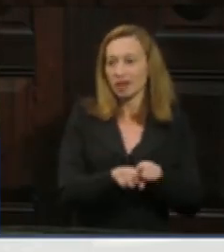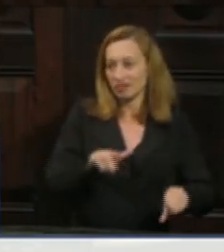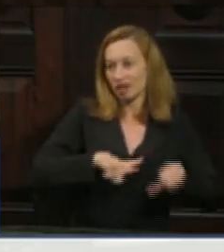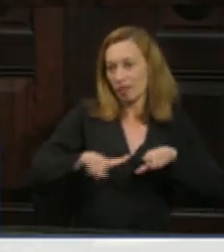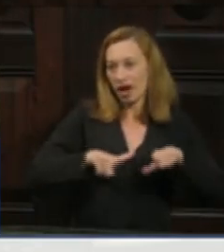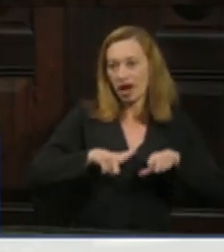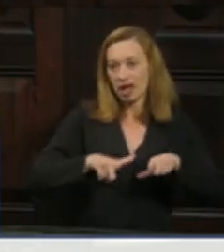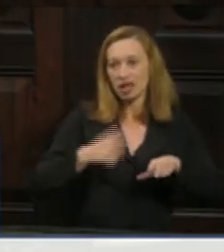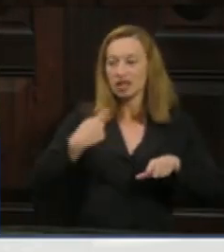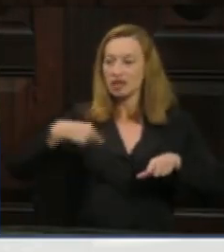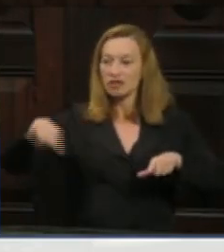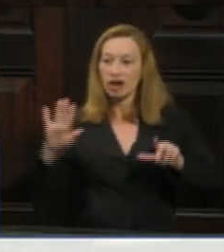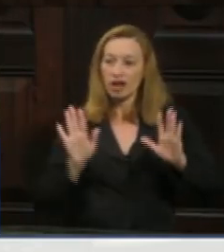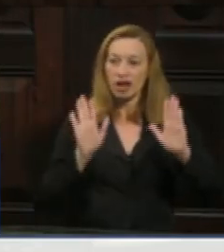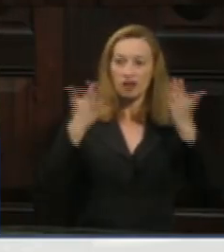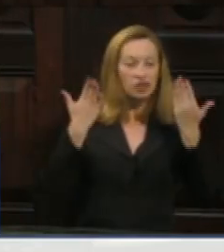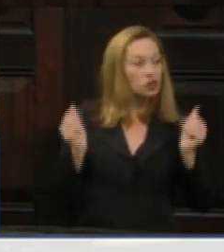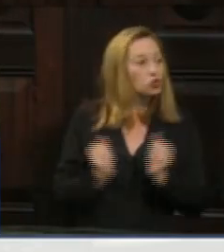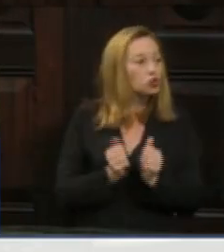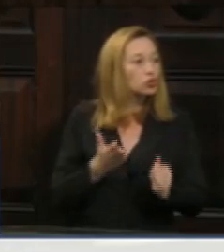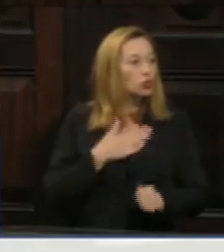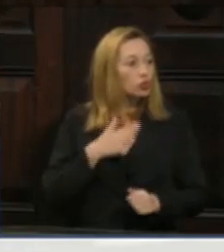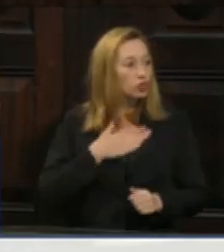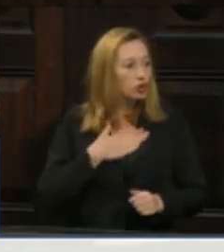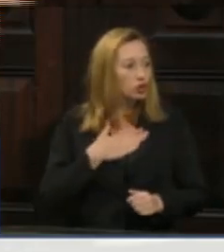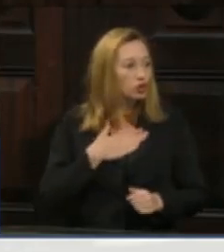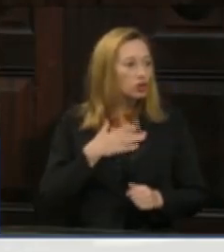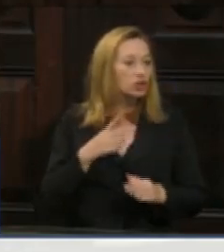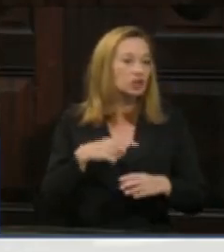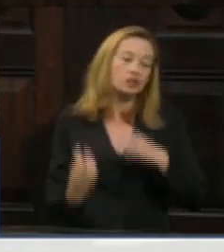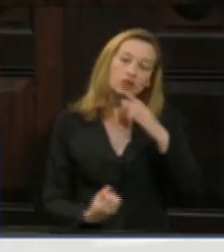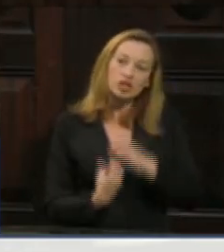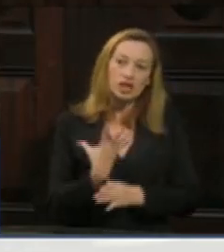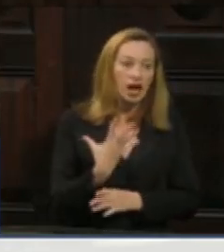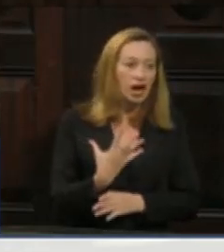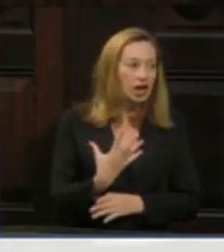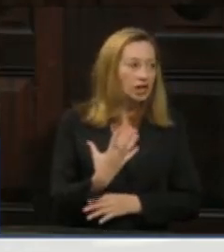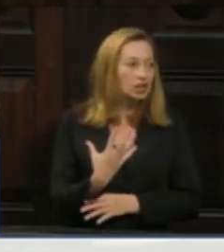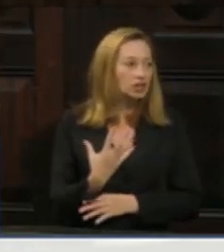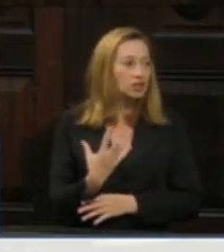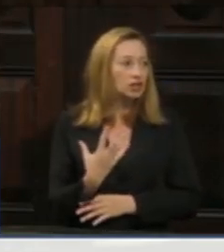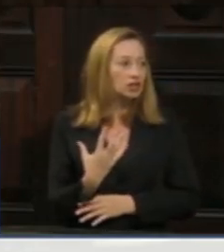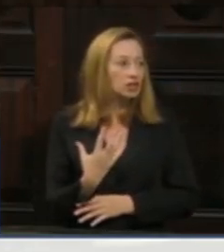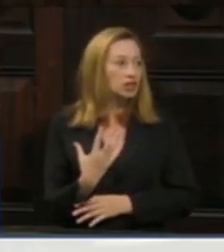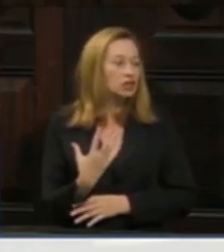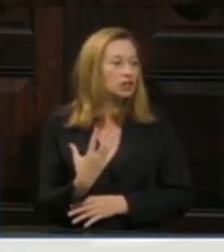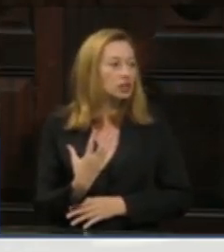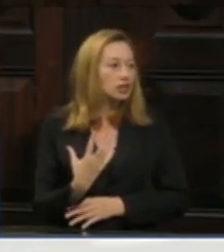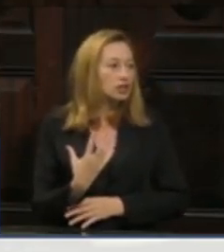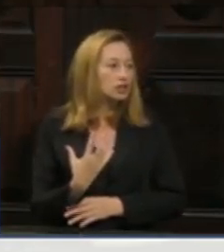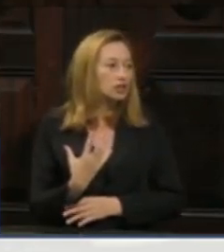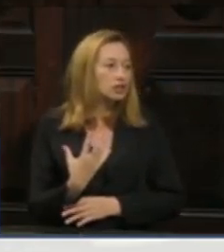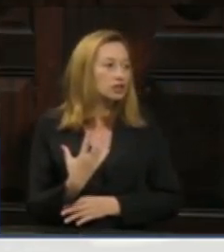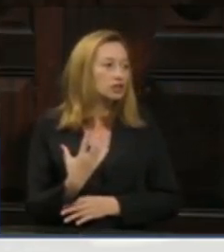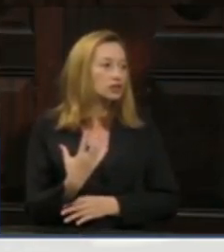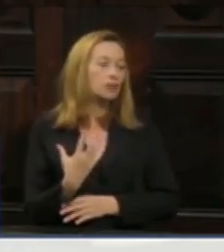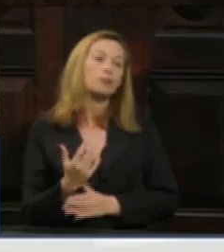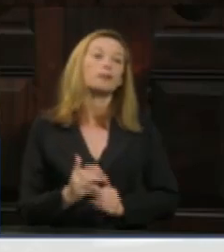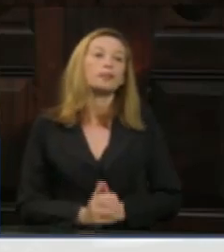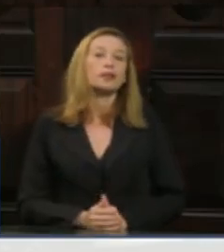Mas a admiração também é muito grande. Dizendo ainda, senhor presidente, que eu